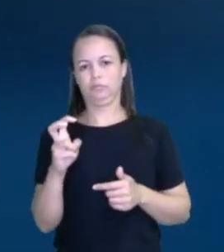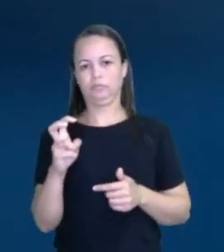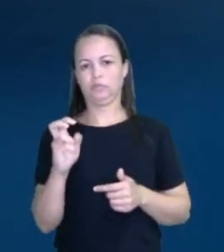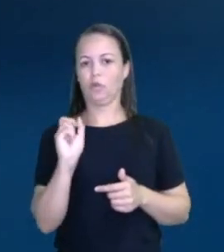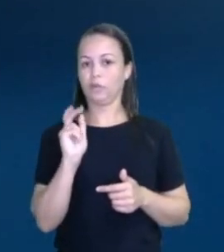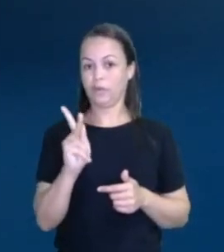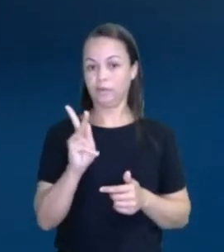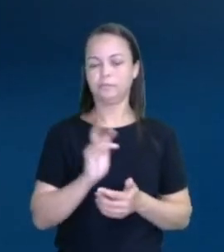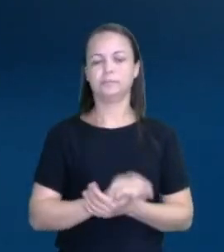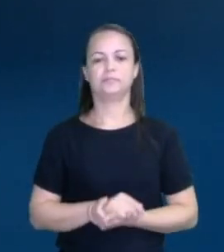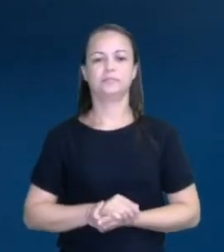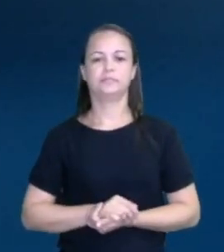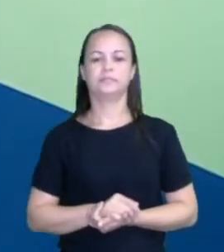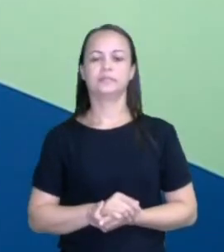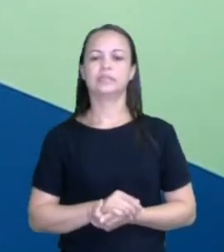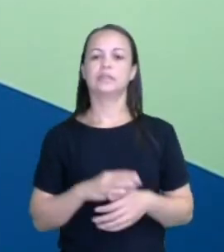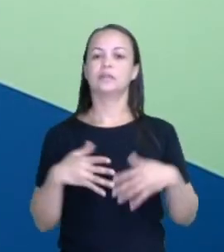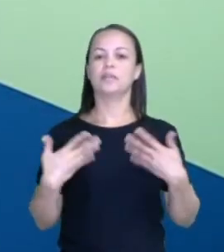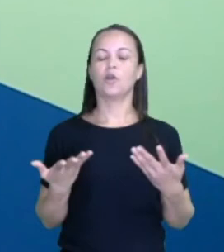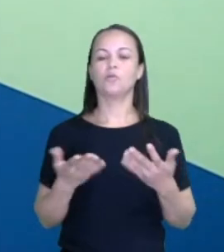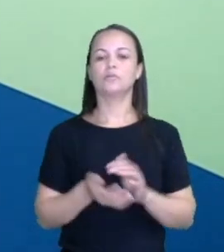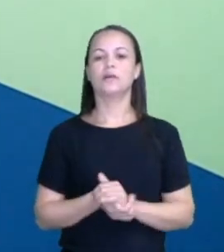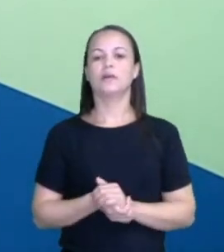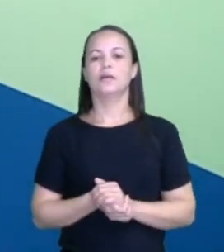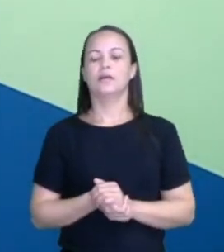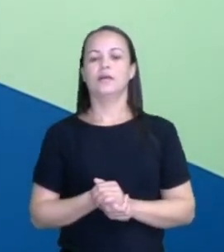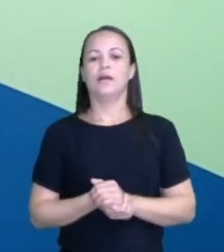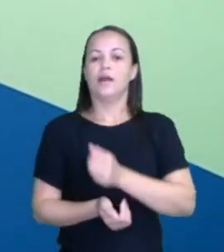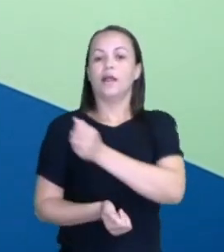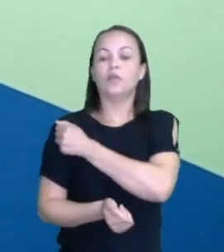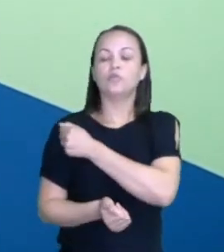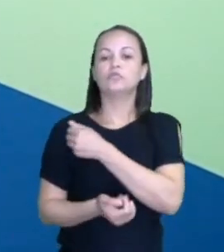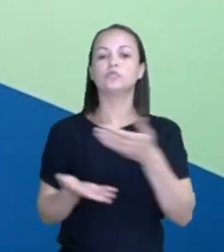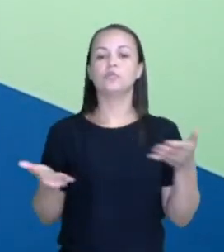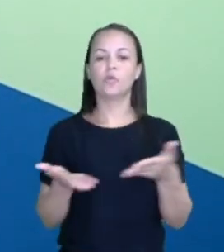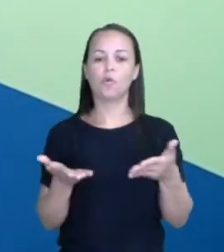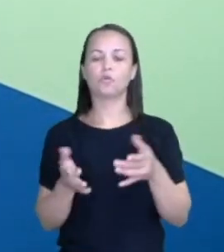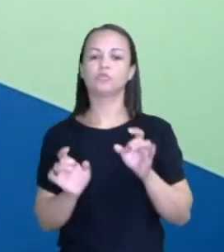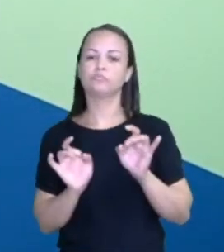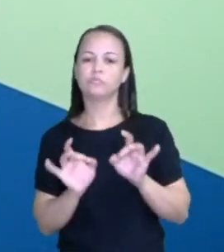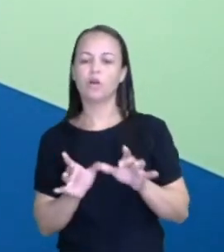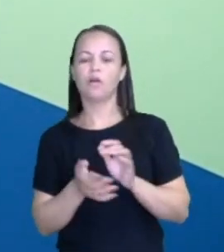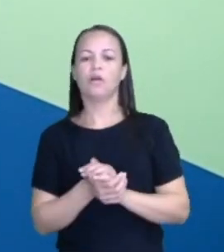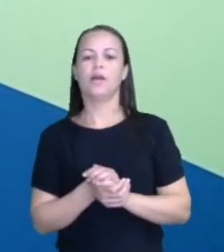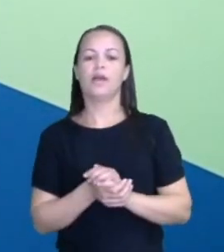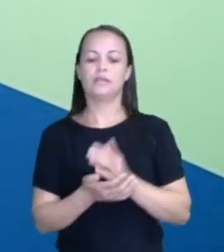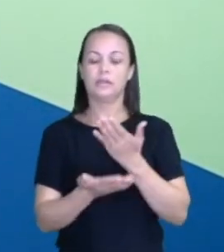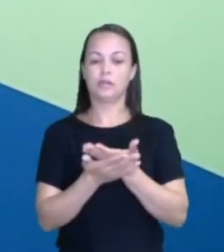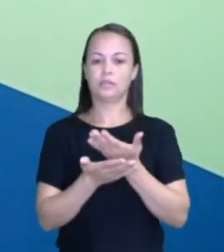Beleza? Então, ó, pessoal, por hoje é só. Essa foi a nossa aula